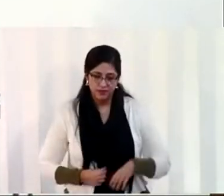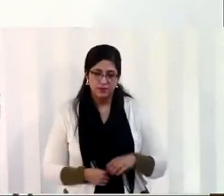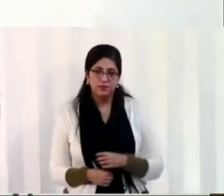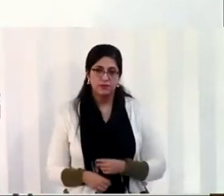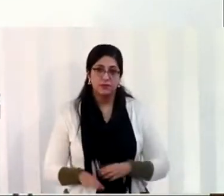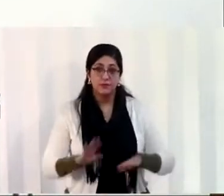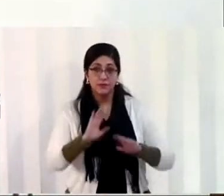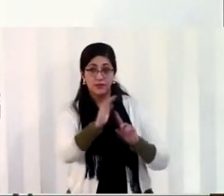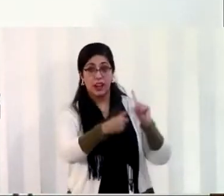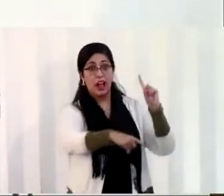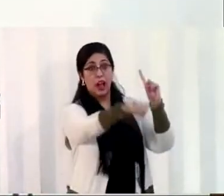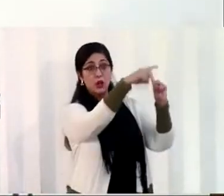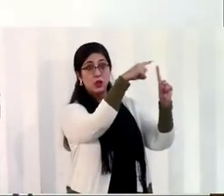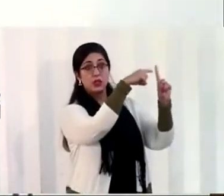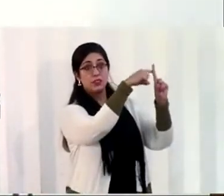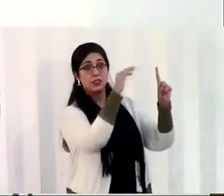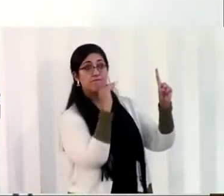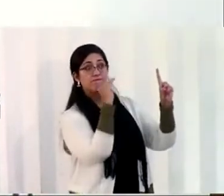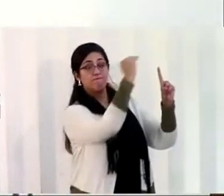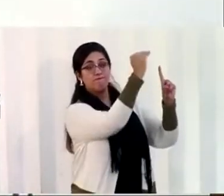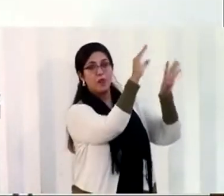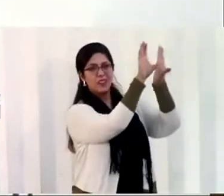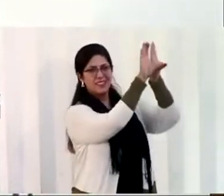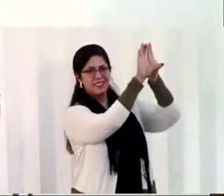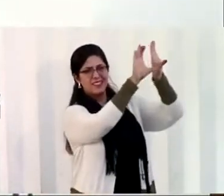da cruz de Cristo, um céu